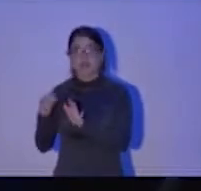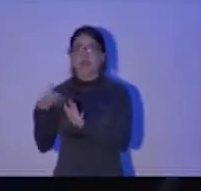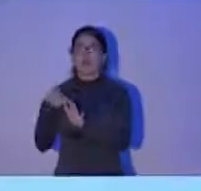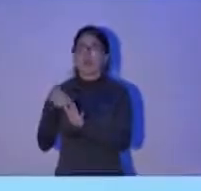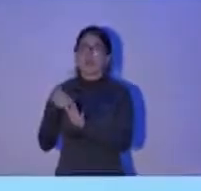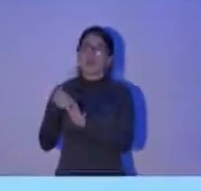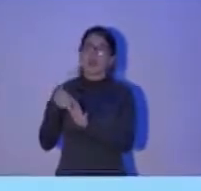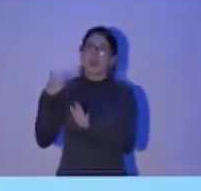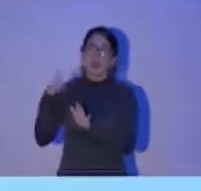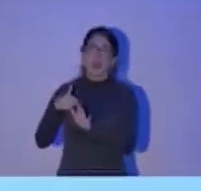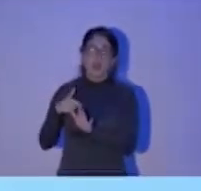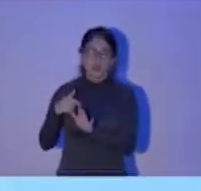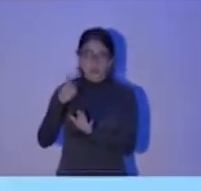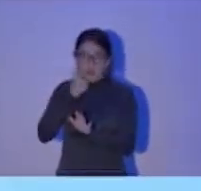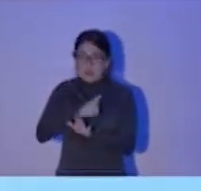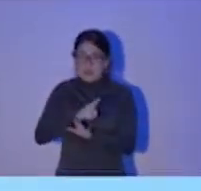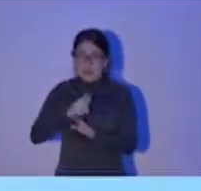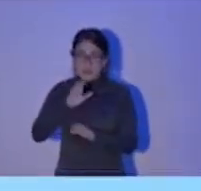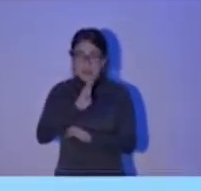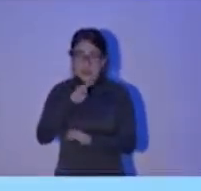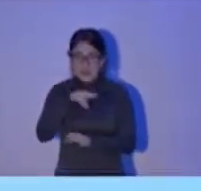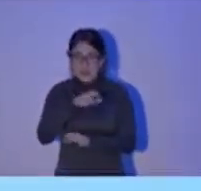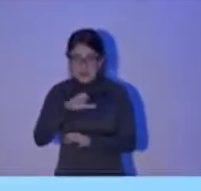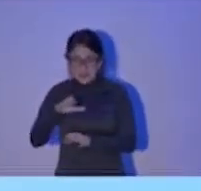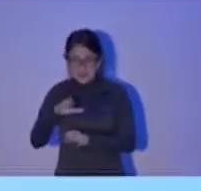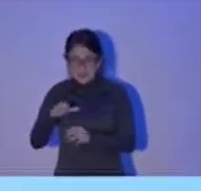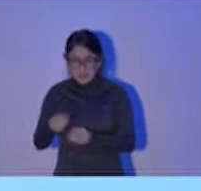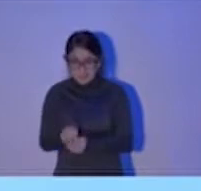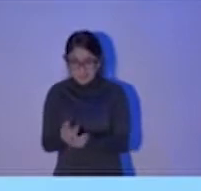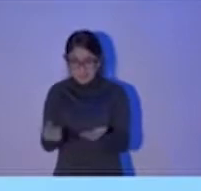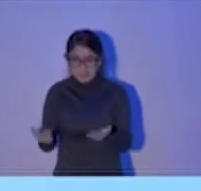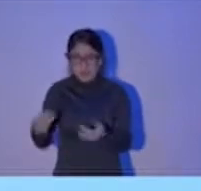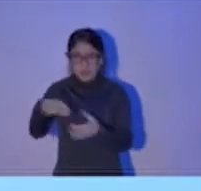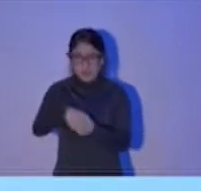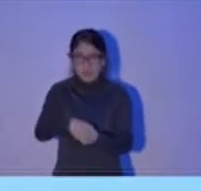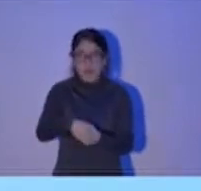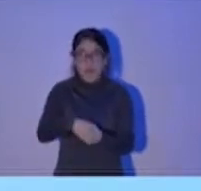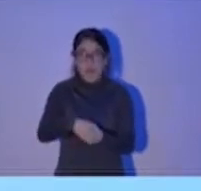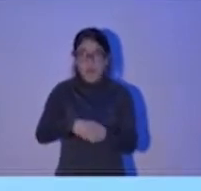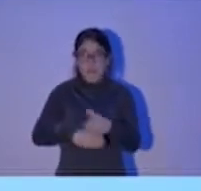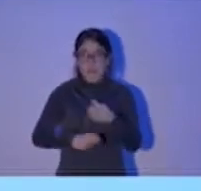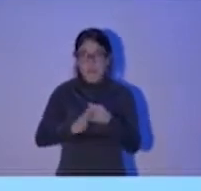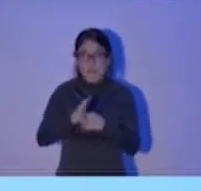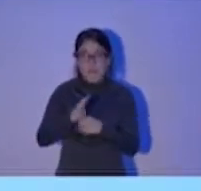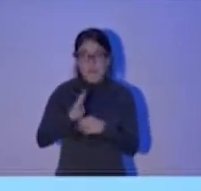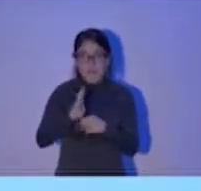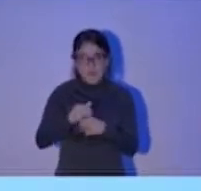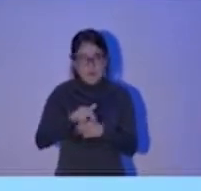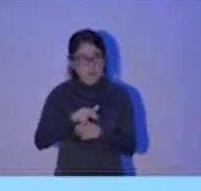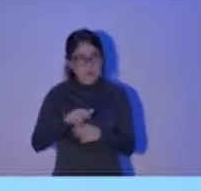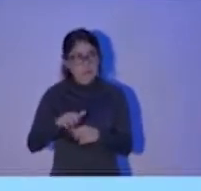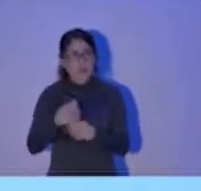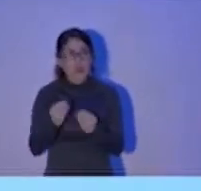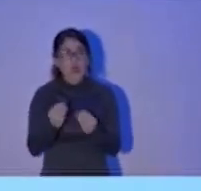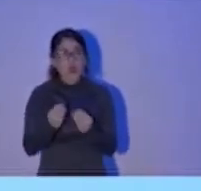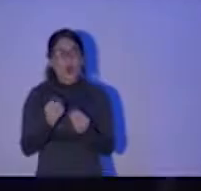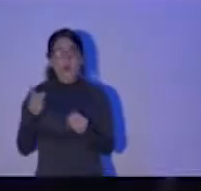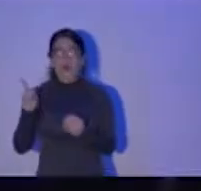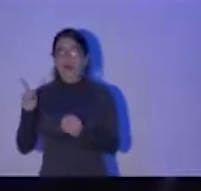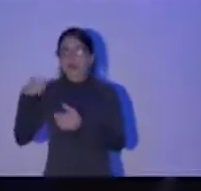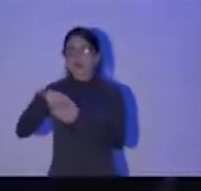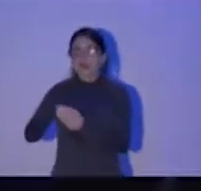se sentirem preparados para ter um novo currículo dentro de sala de aula. Como é que está funcionando isso lá no CONCED? Isso,